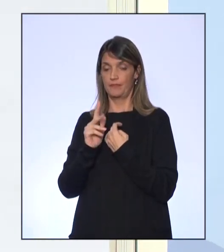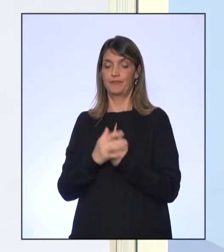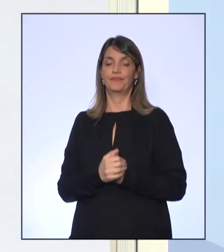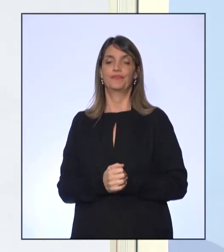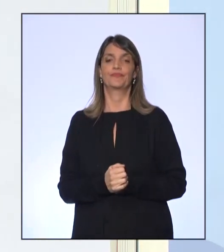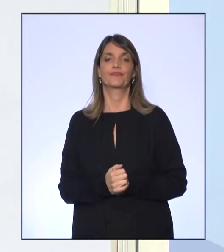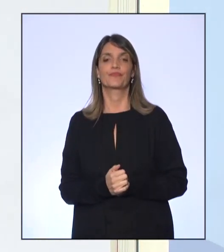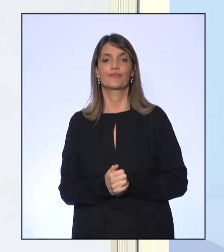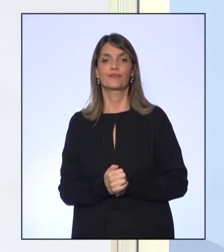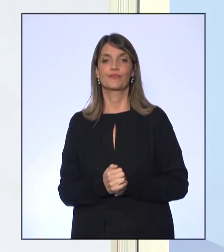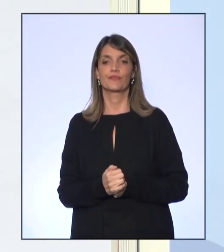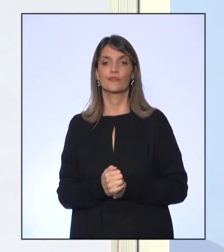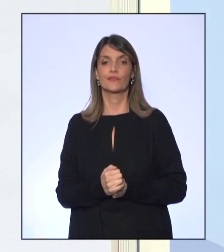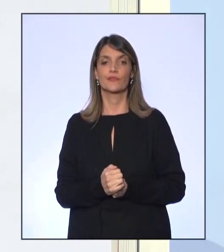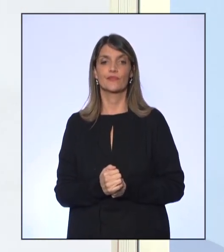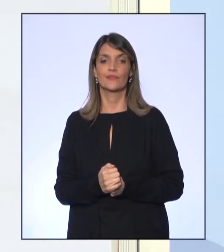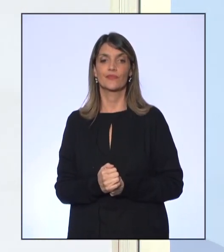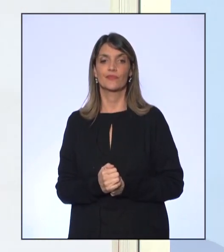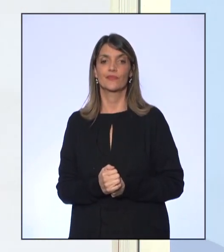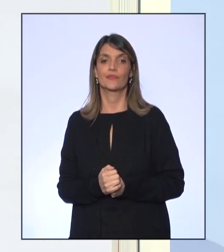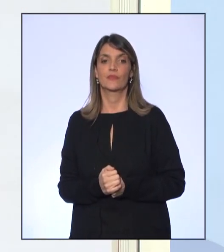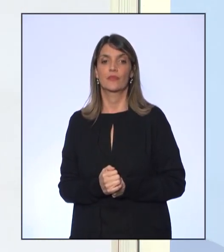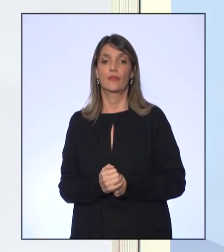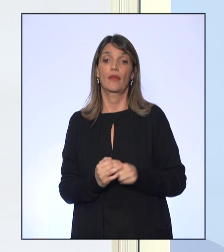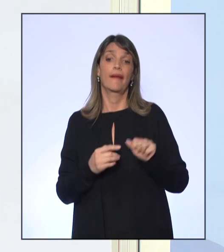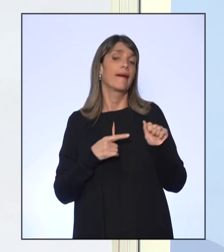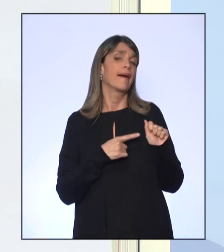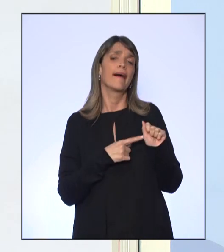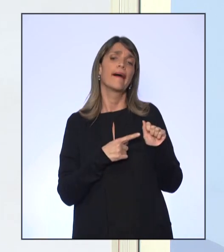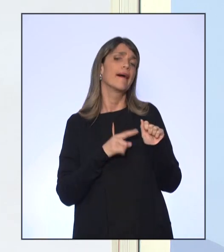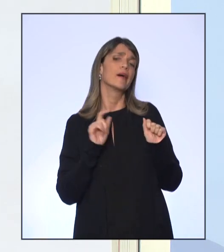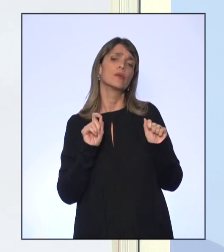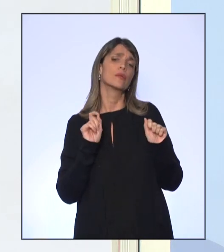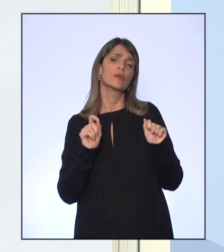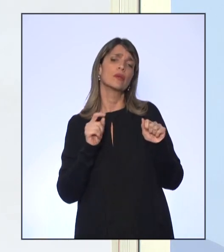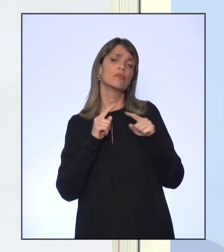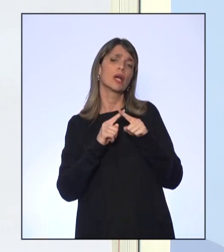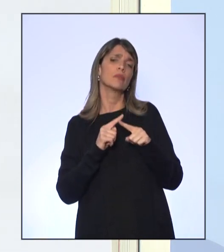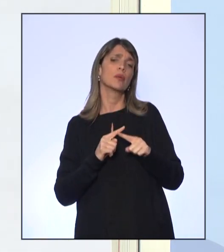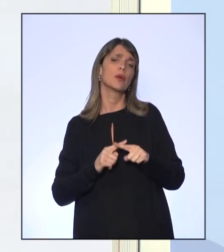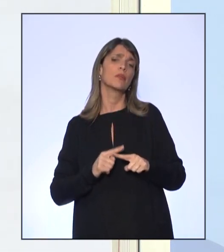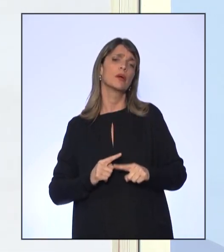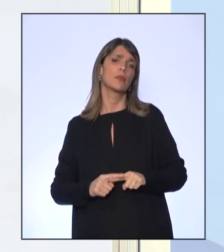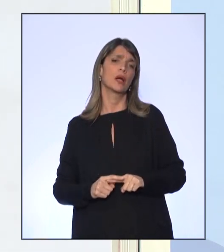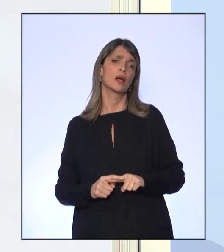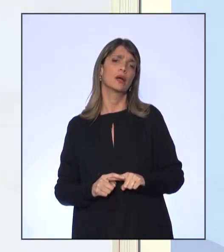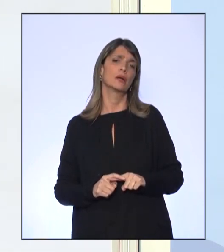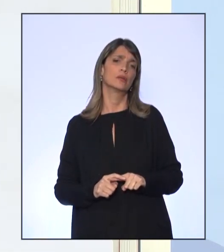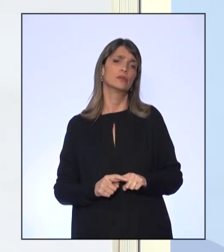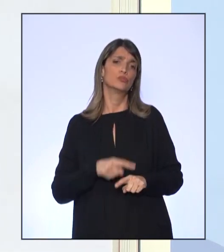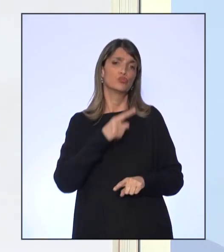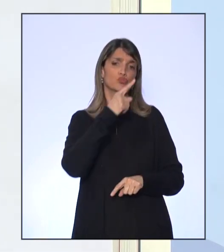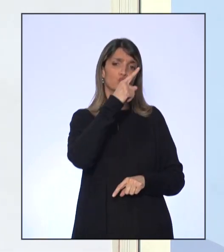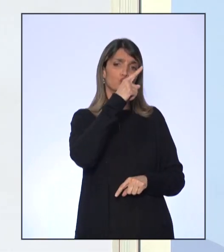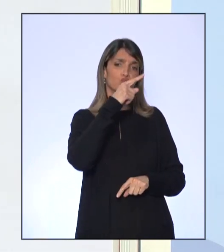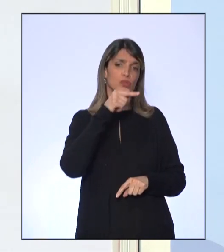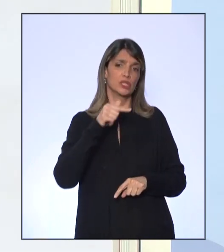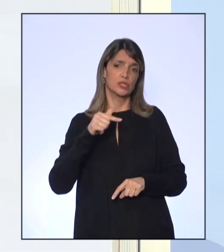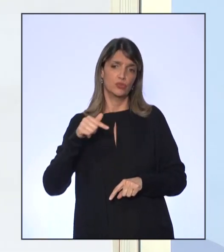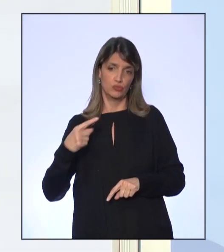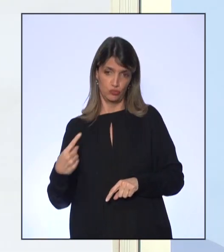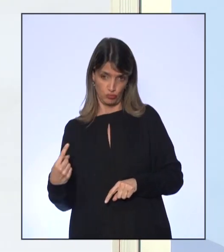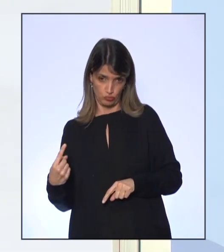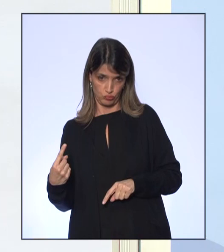K. Mesma ideia. Então, qual que é as minhas multiplicações de A? 1, 7 e 1. Então, 1